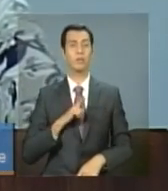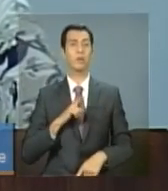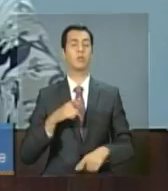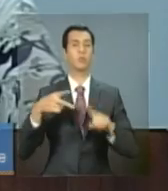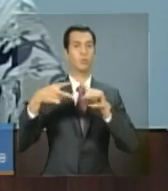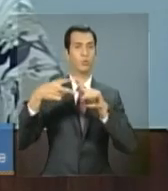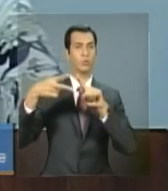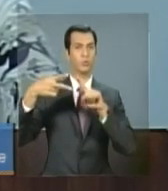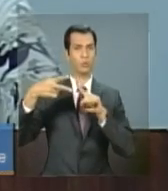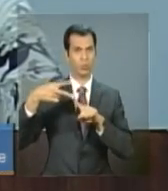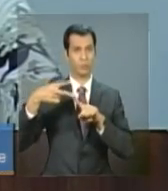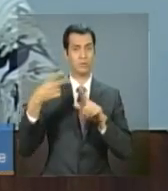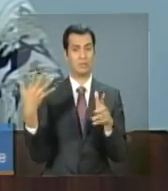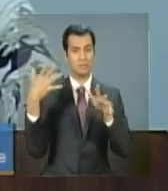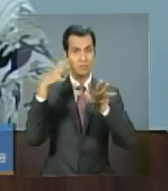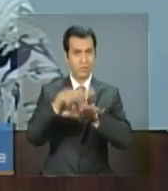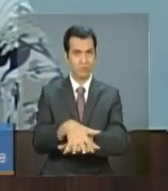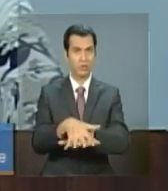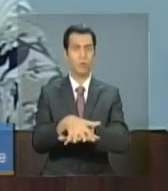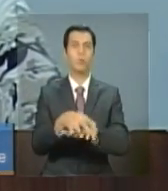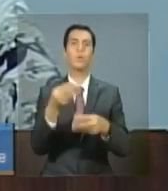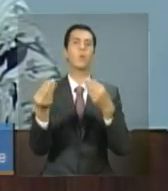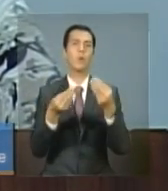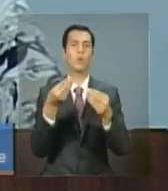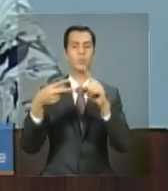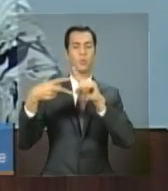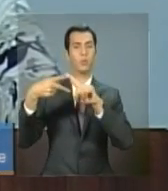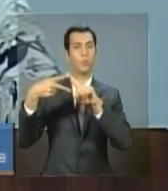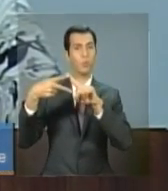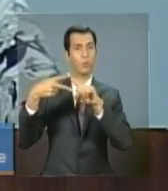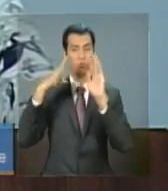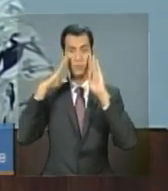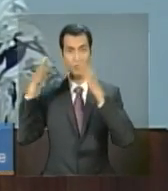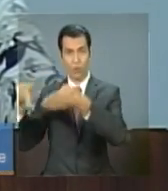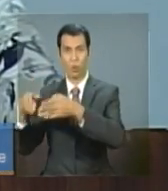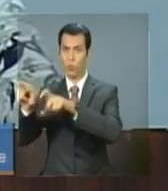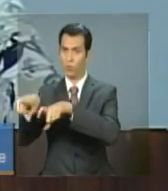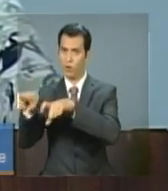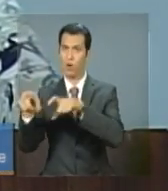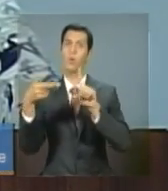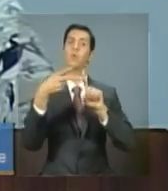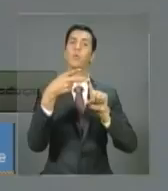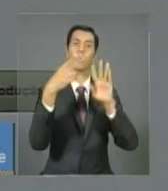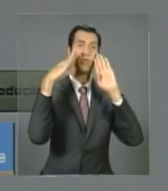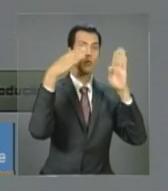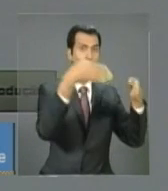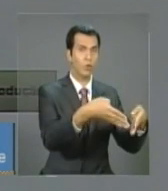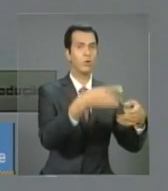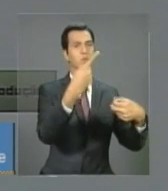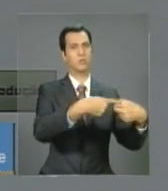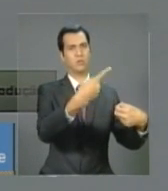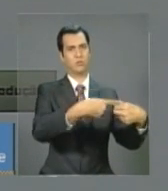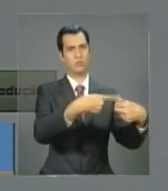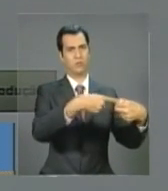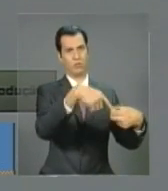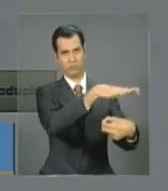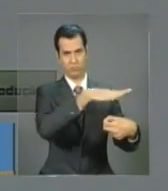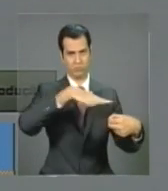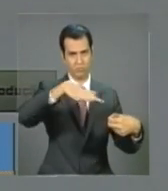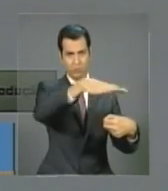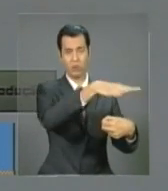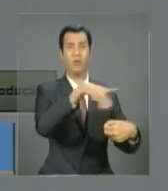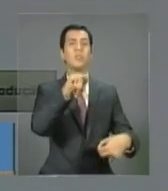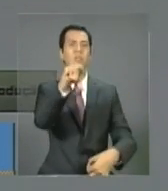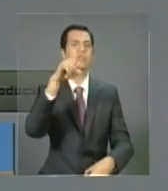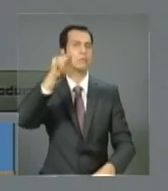rotas dentro da inclusão produtiva, uma olhando para o rural e outra olhando para o urbano. Por quê? Porque, né, vocês vão ver no nosso filme,